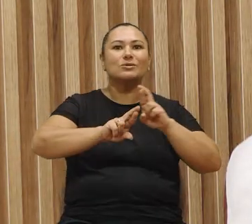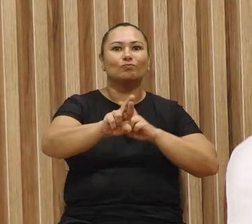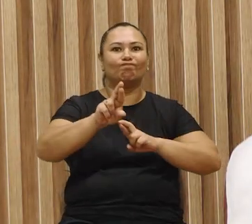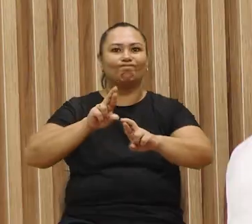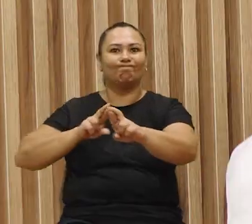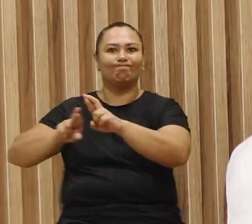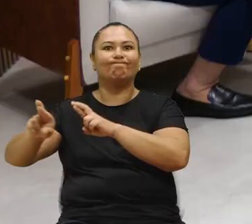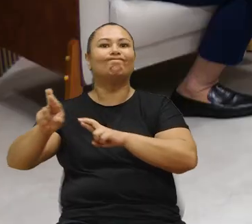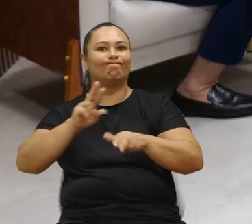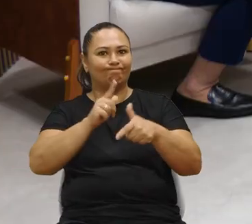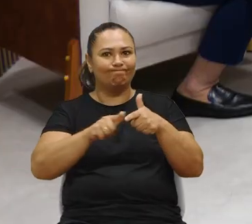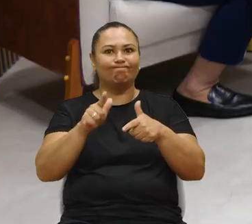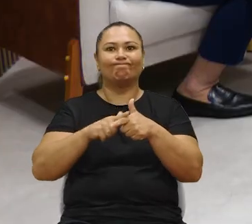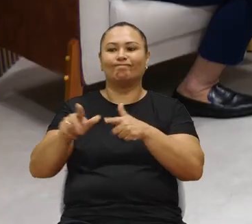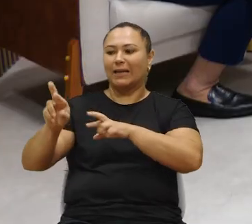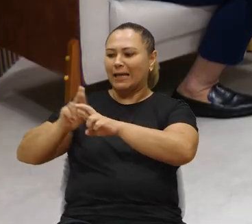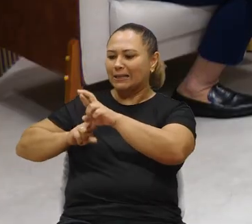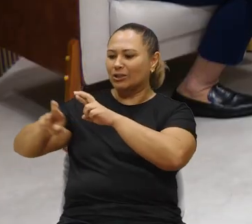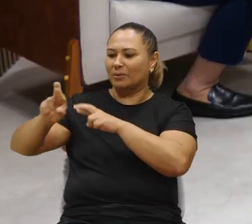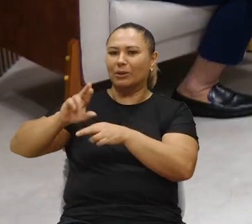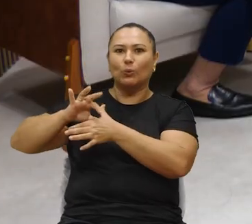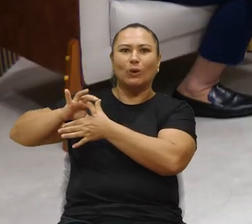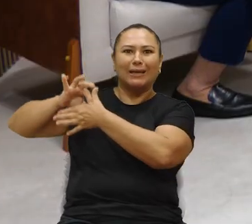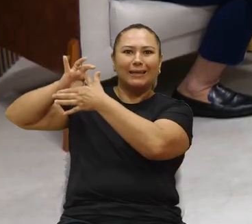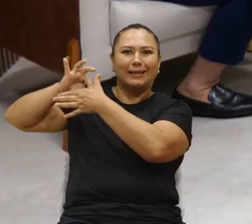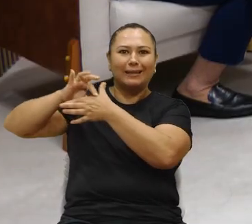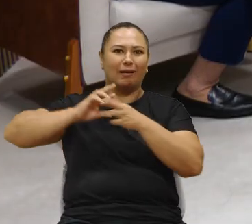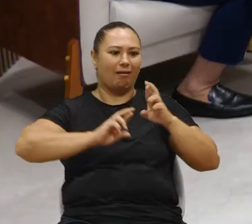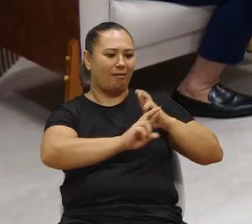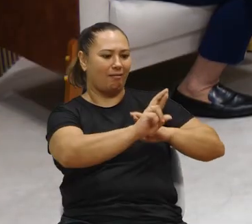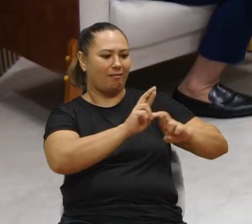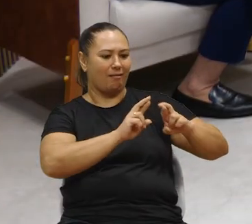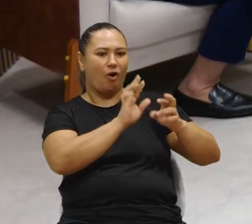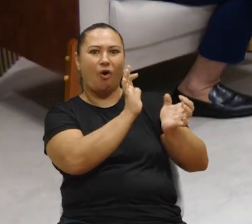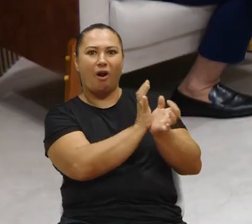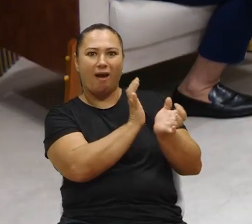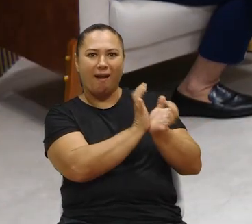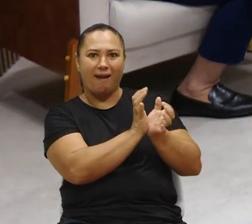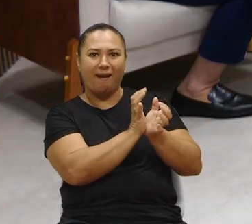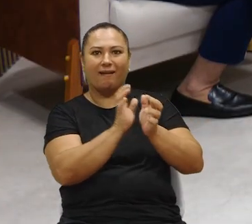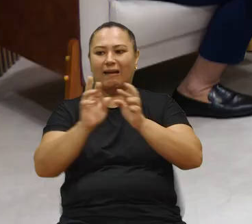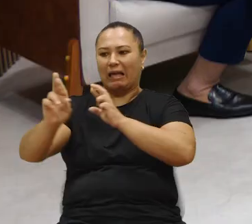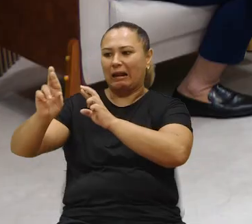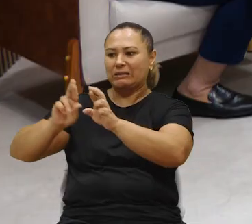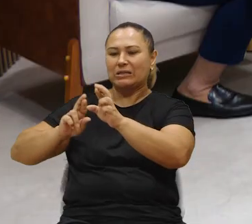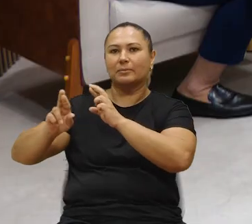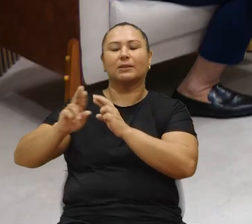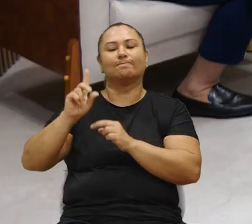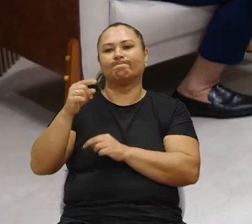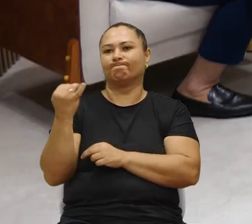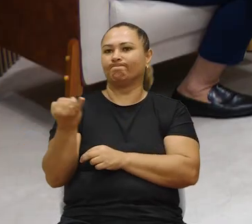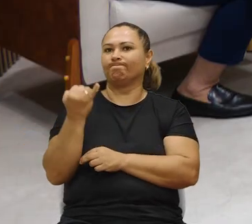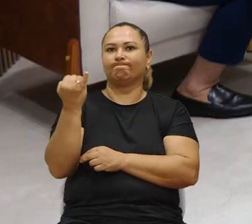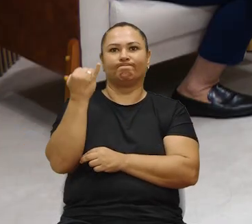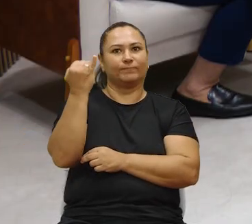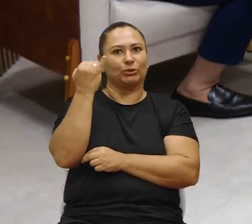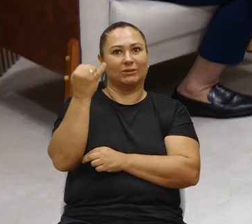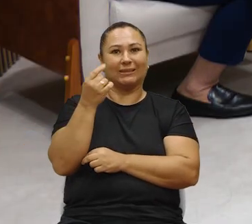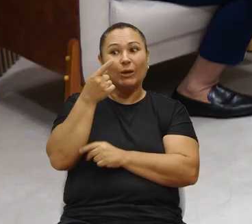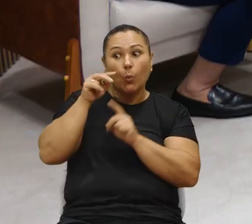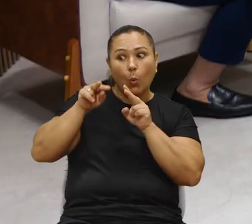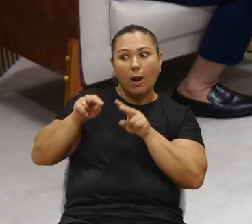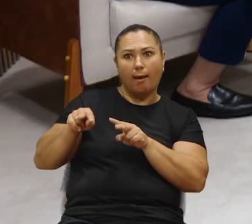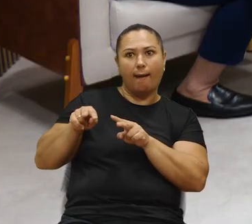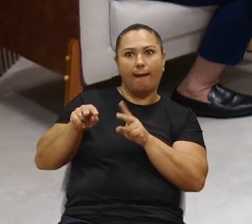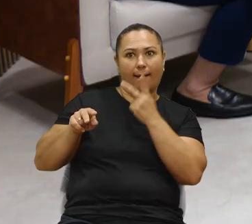o principal. Que interfere. Interfere. Relacionamento com o líder, relacionamento com o colega. Então, é muito importante